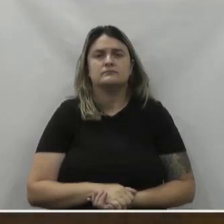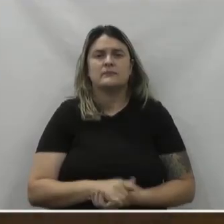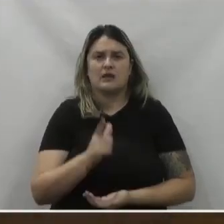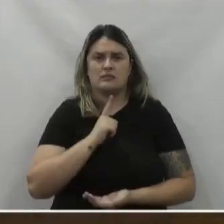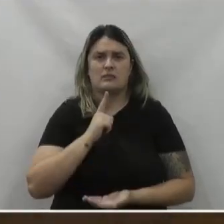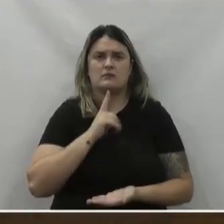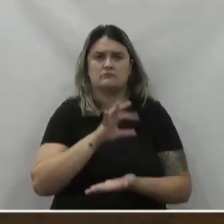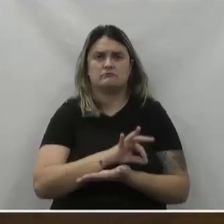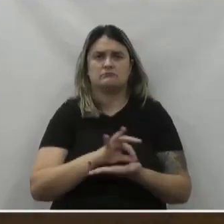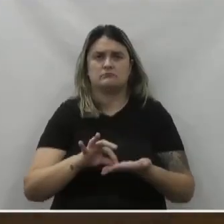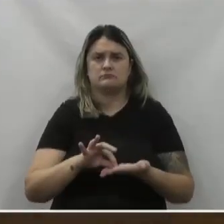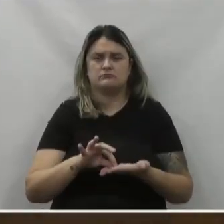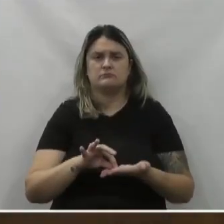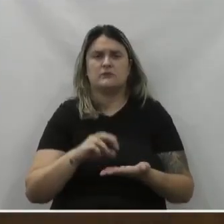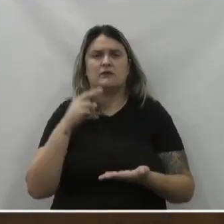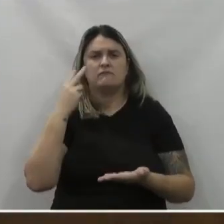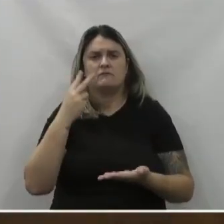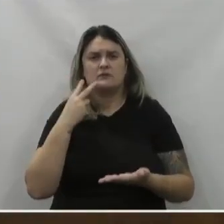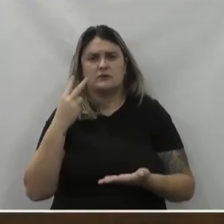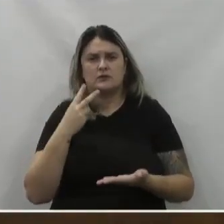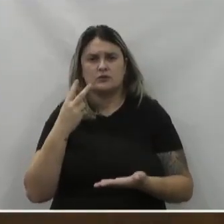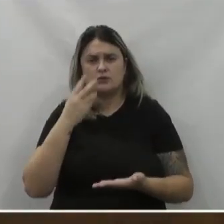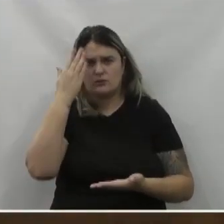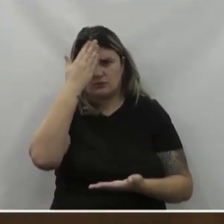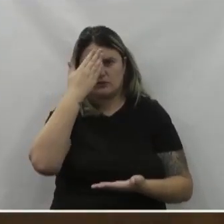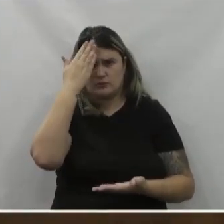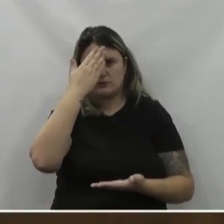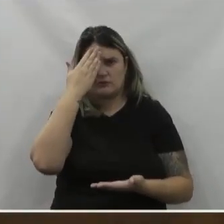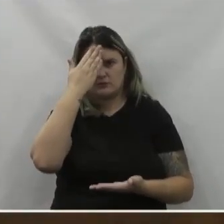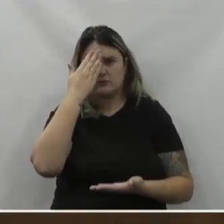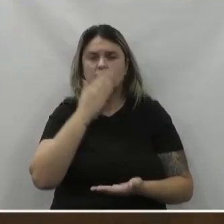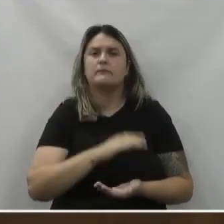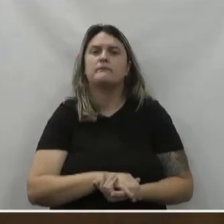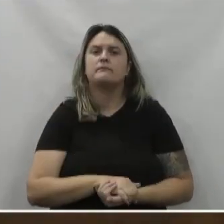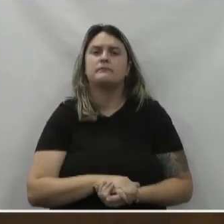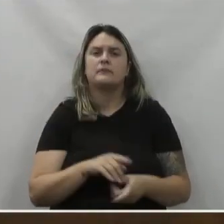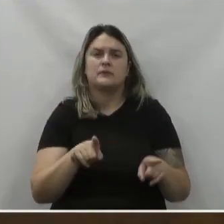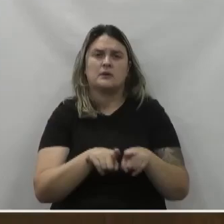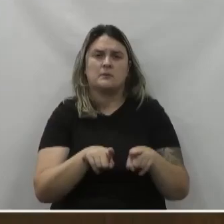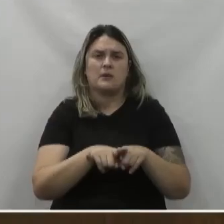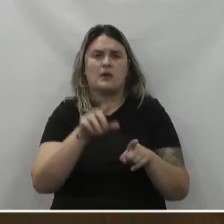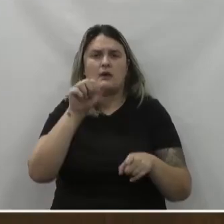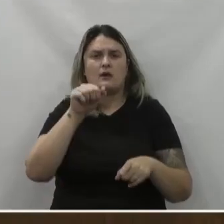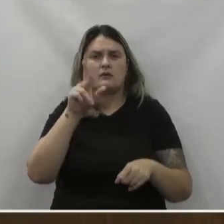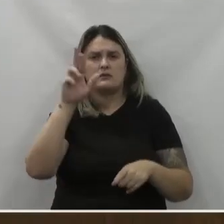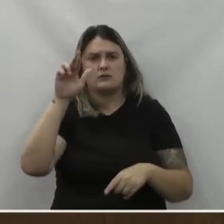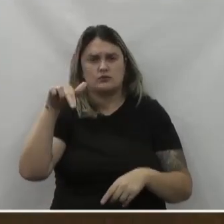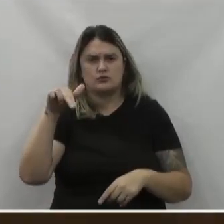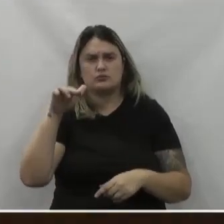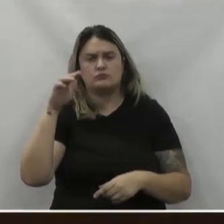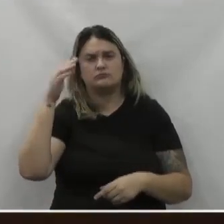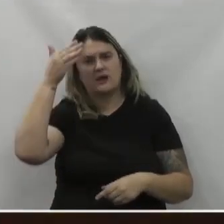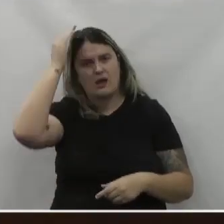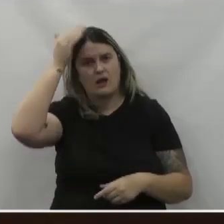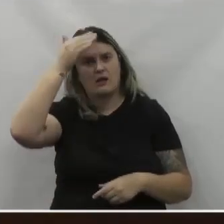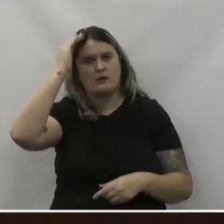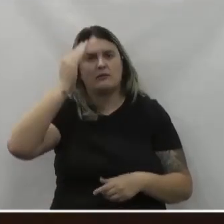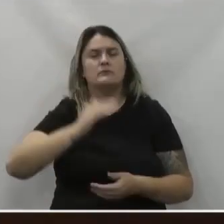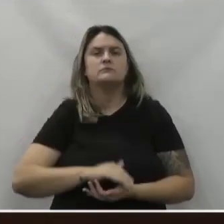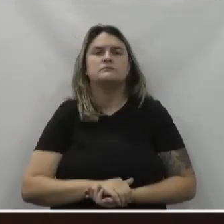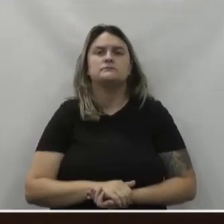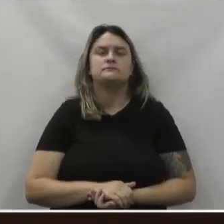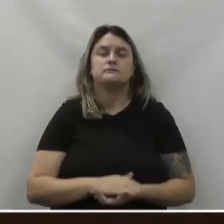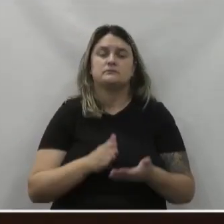Encontra-se inscrito os vereadores Cordovan Frederico de Melo Neto e Anderson Cardoso.